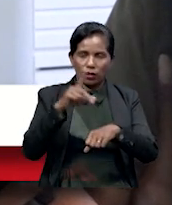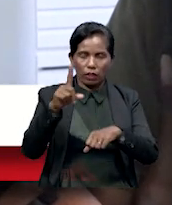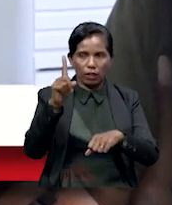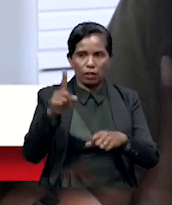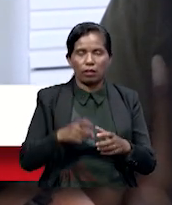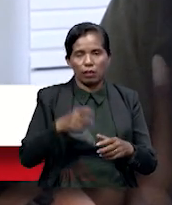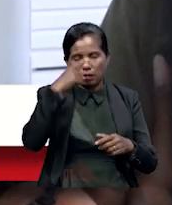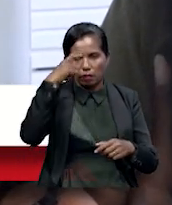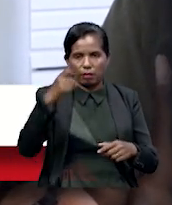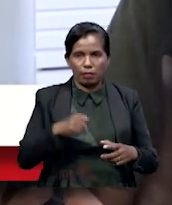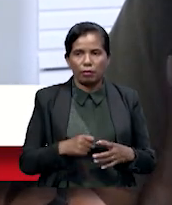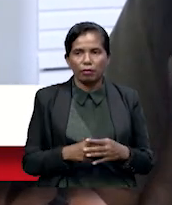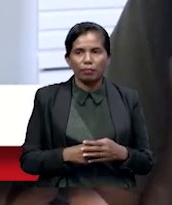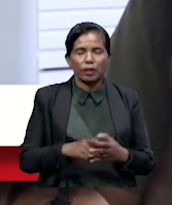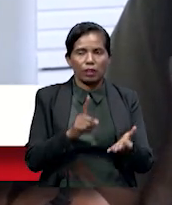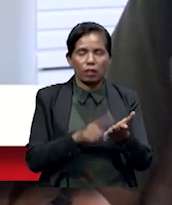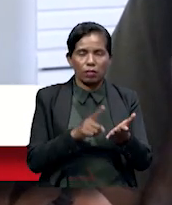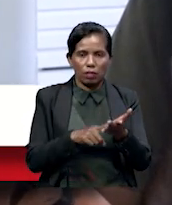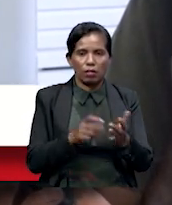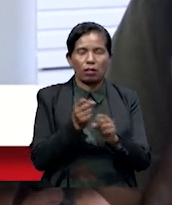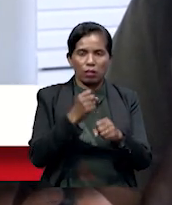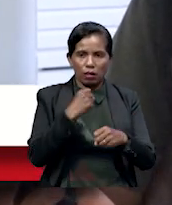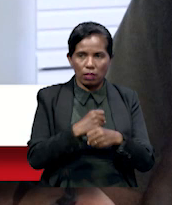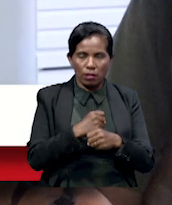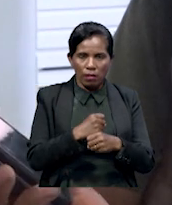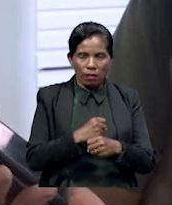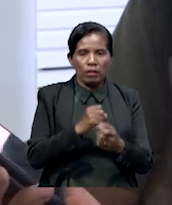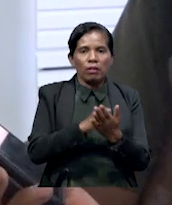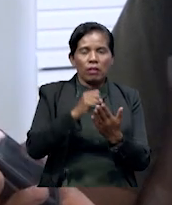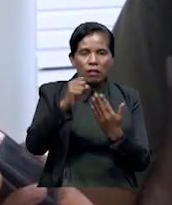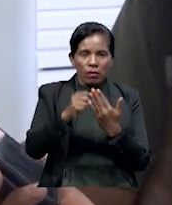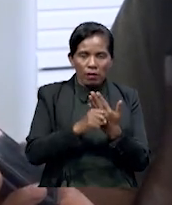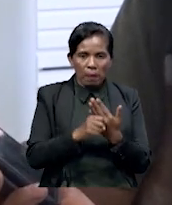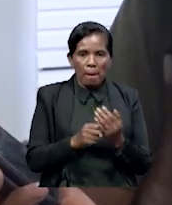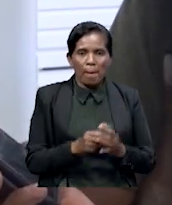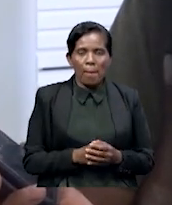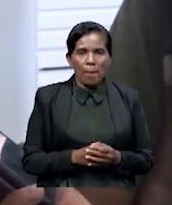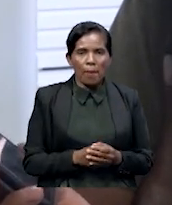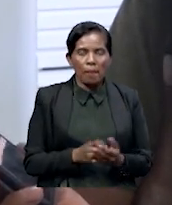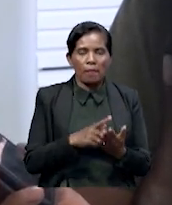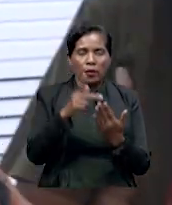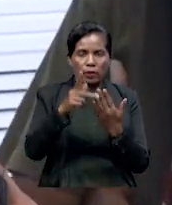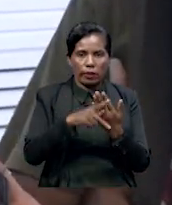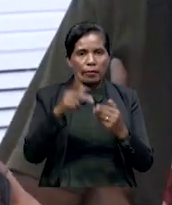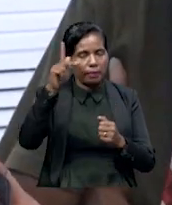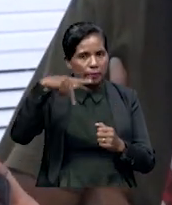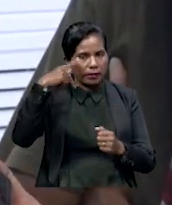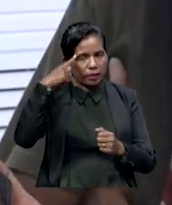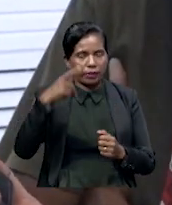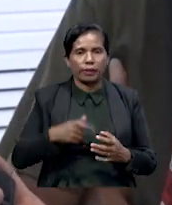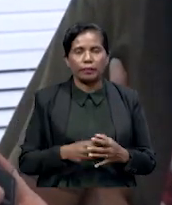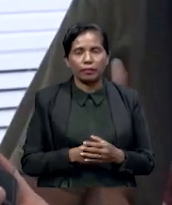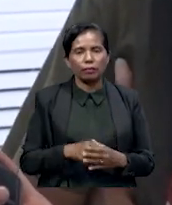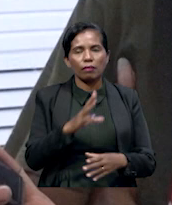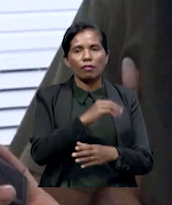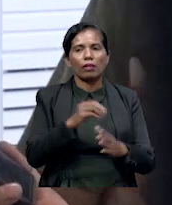Tamba, discussão de Behalo, ba Estatuto, Manual, Programa Político, o